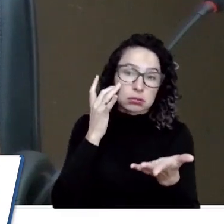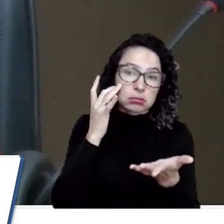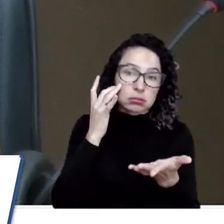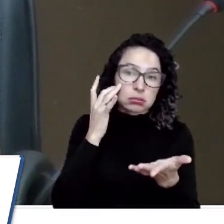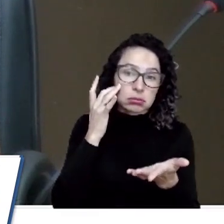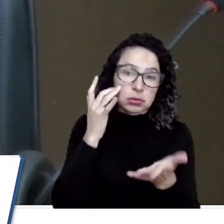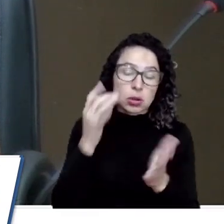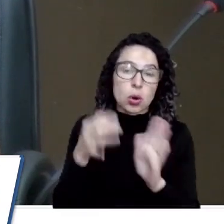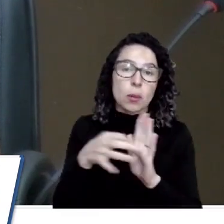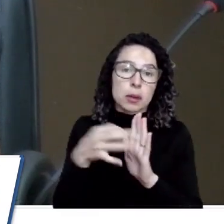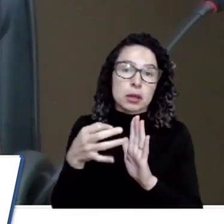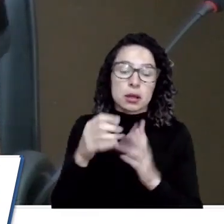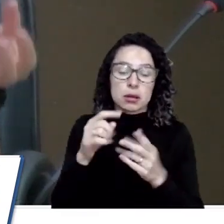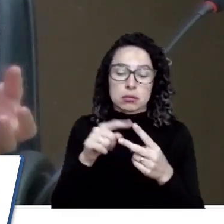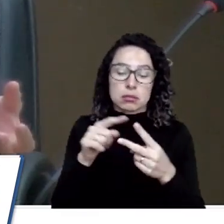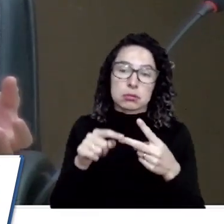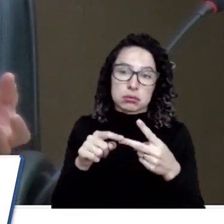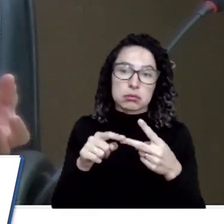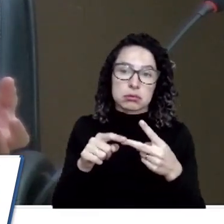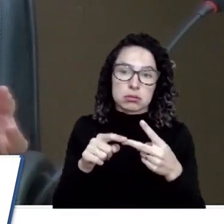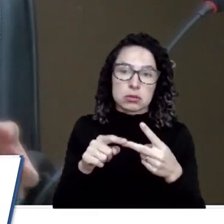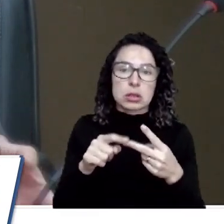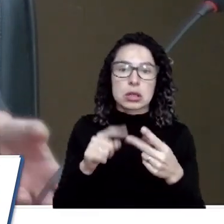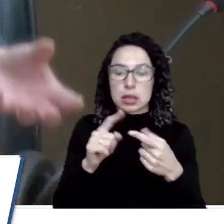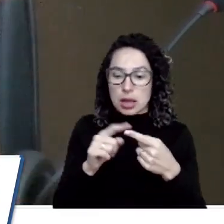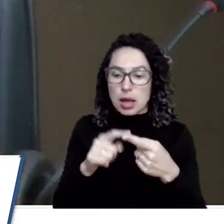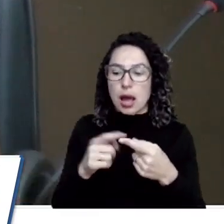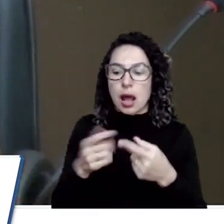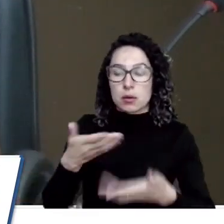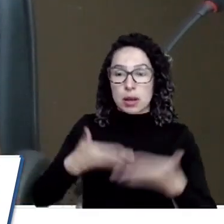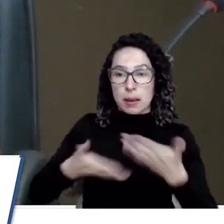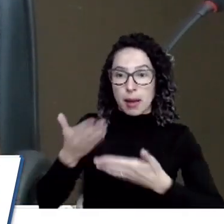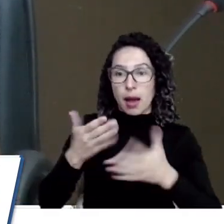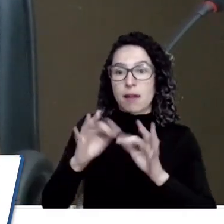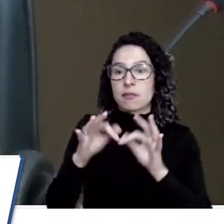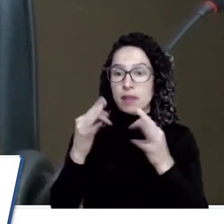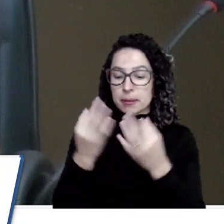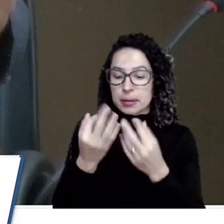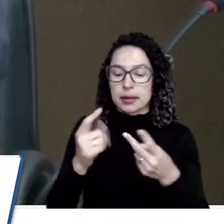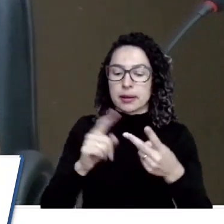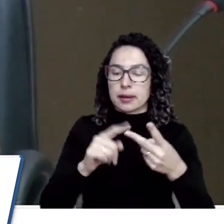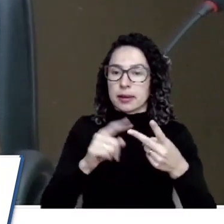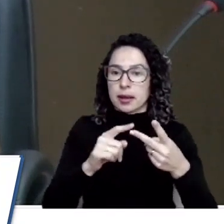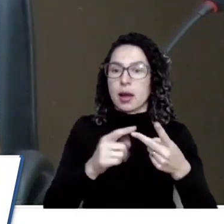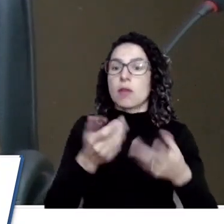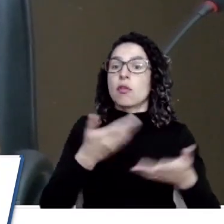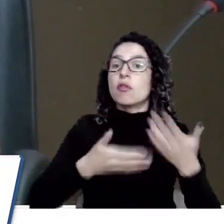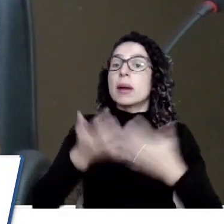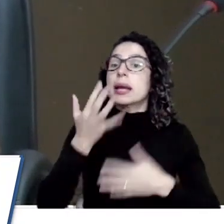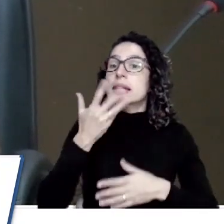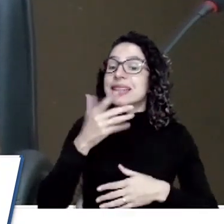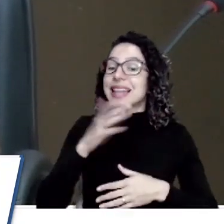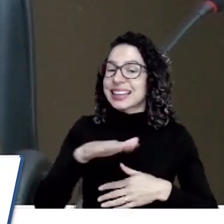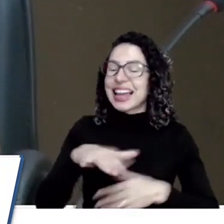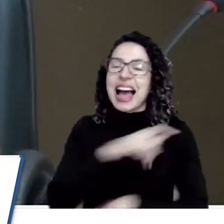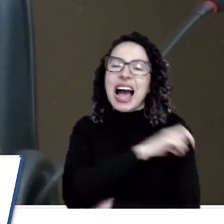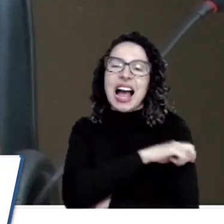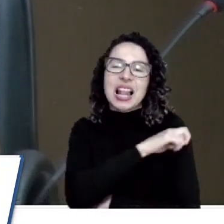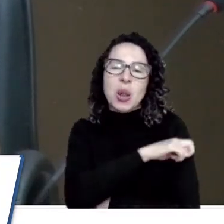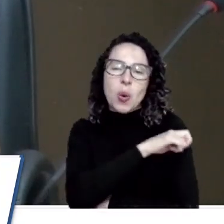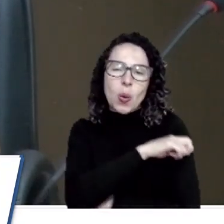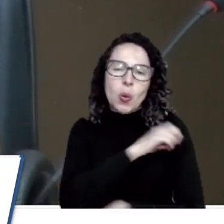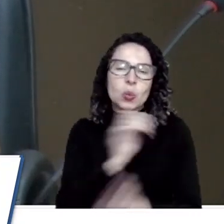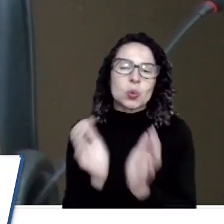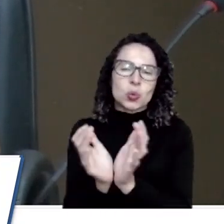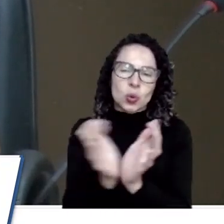duas considerações, Sim. do envolvimento da família, do envolvimento das crianças que convivem com